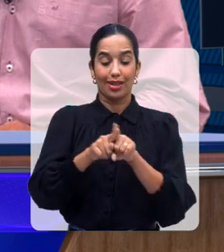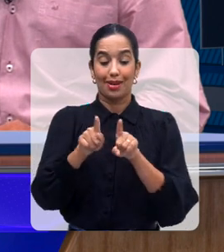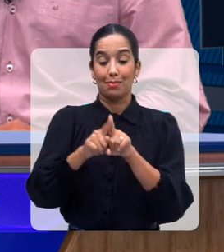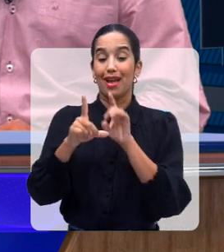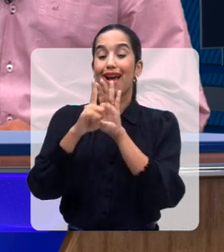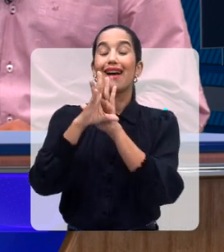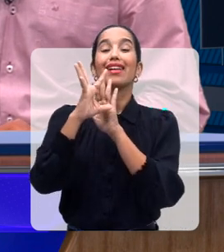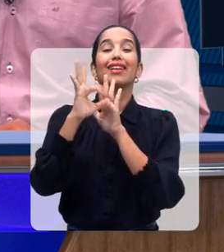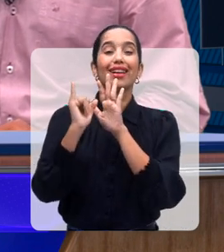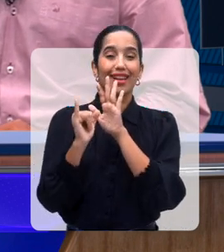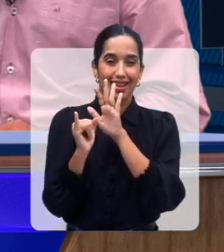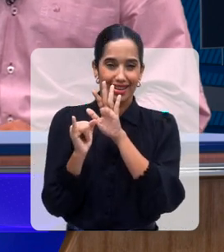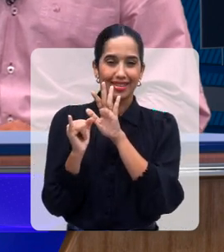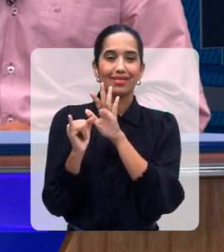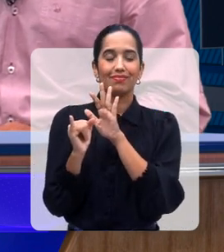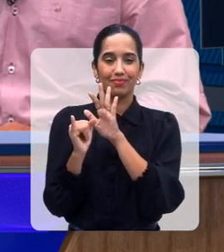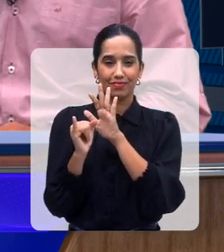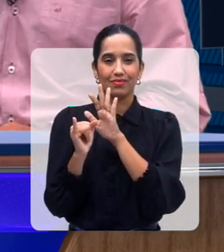as leis,